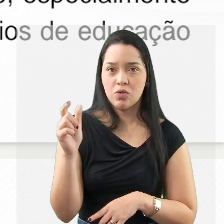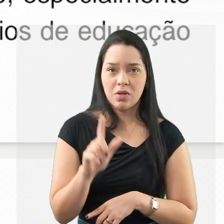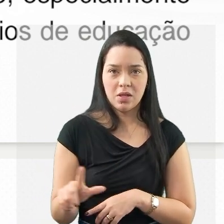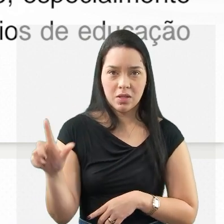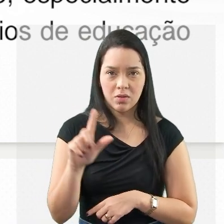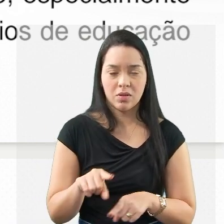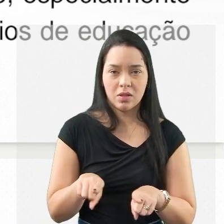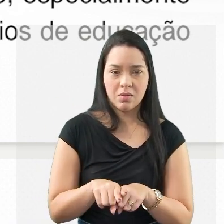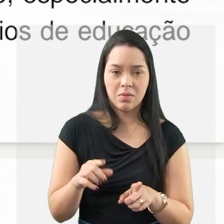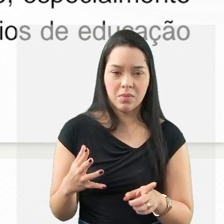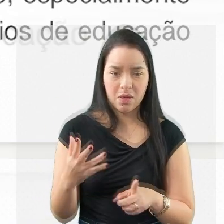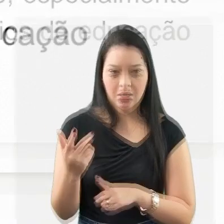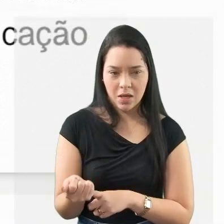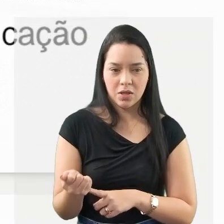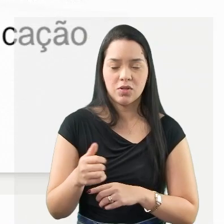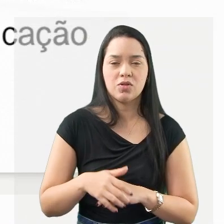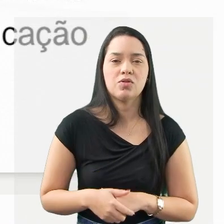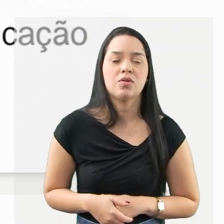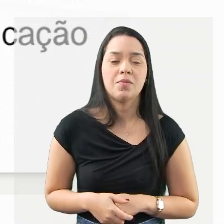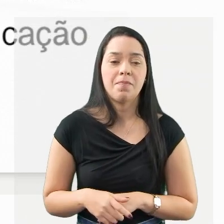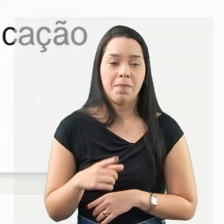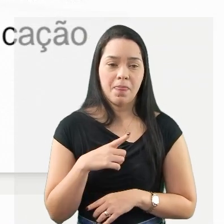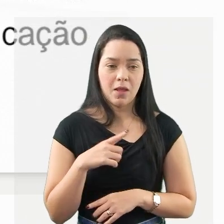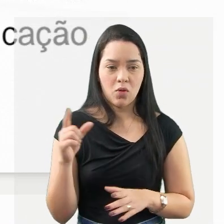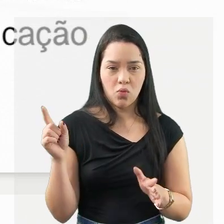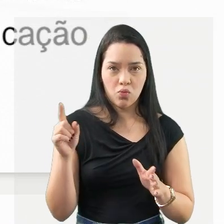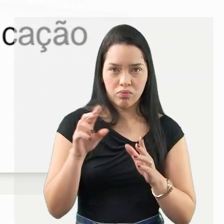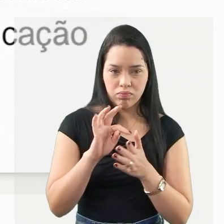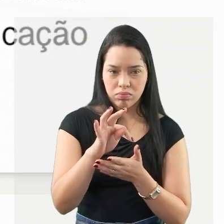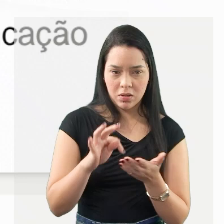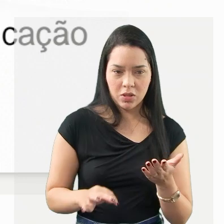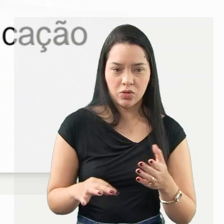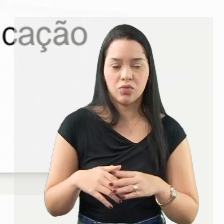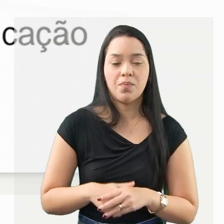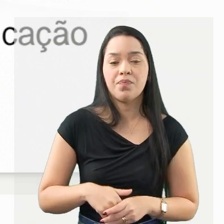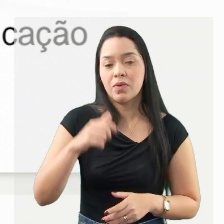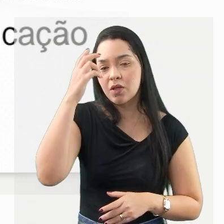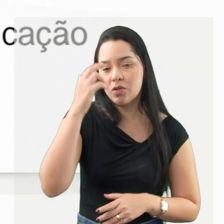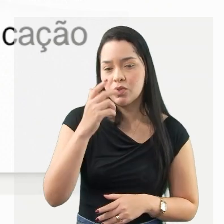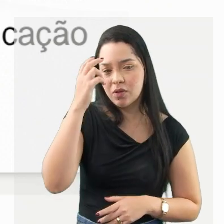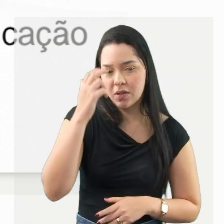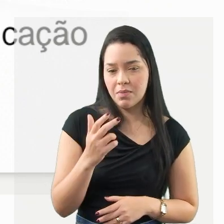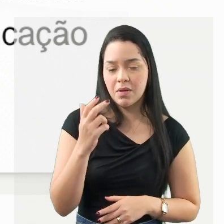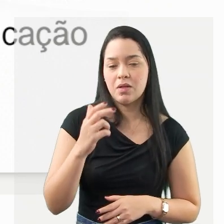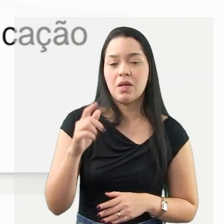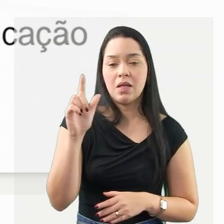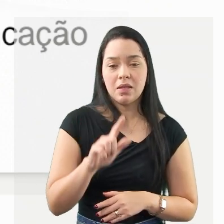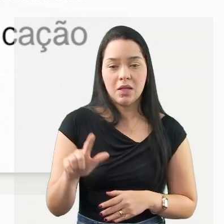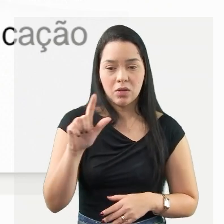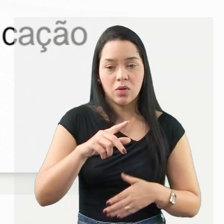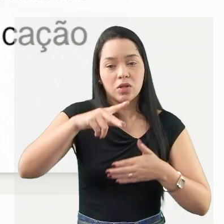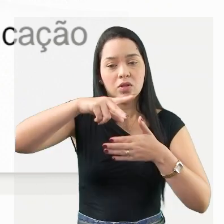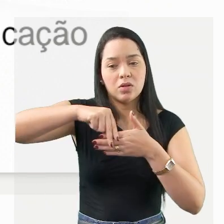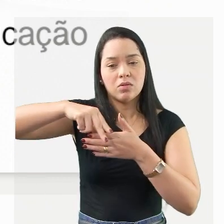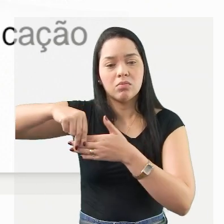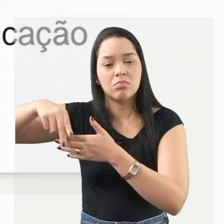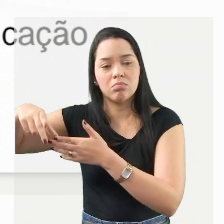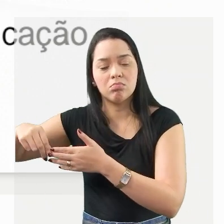literatura e para a arte como um todo. Então, a gente tem aqui no texto, historicamente, a literatura de